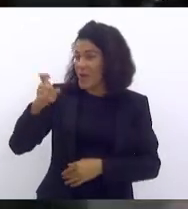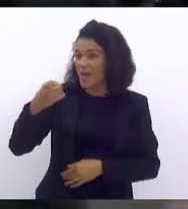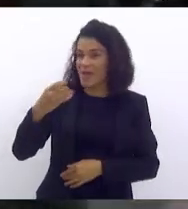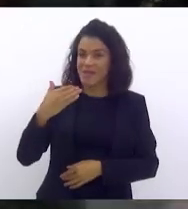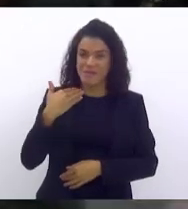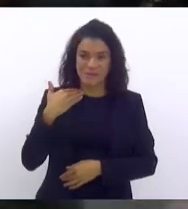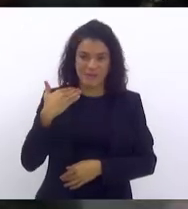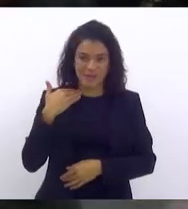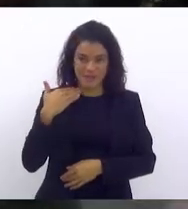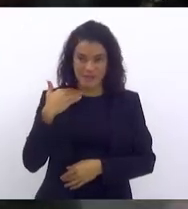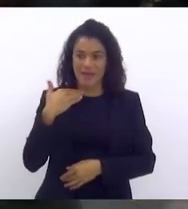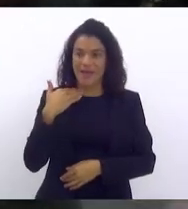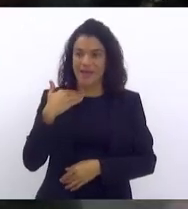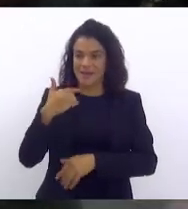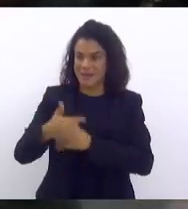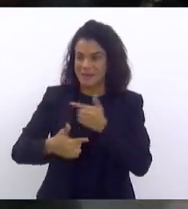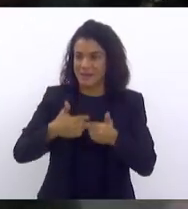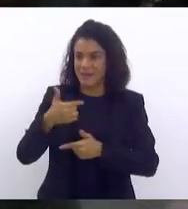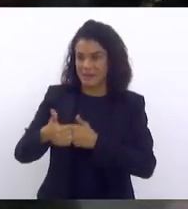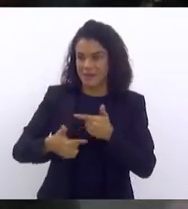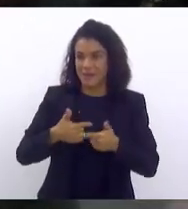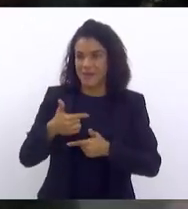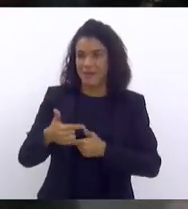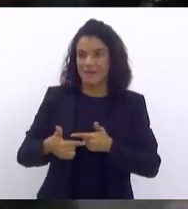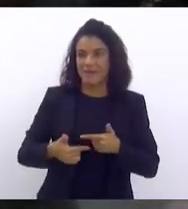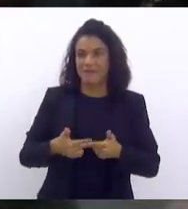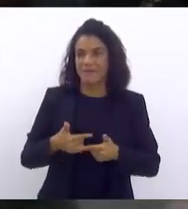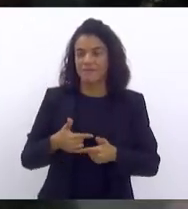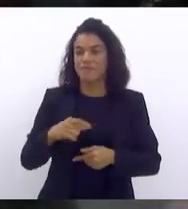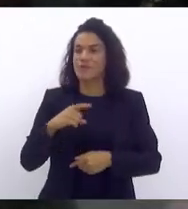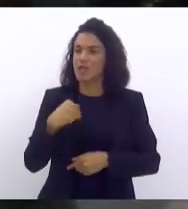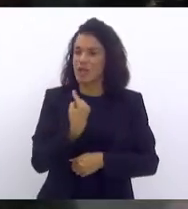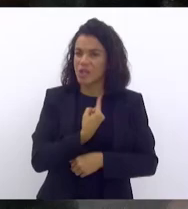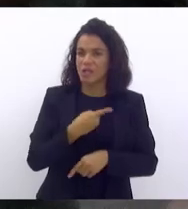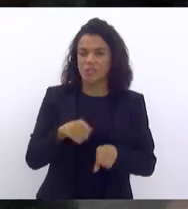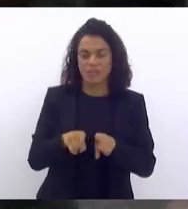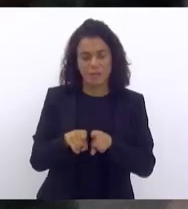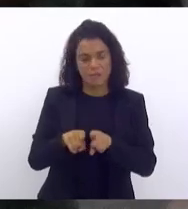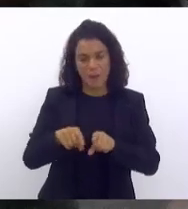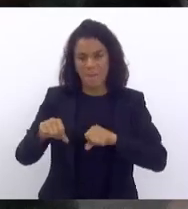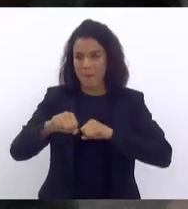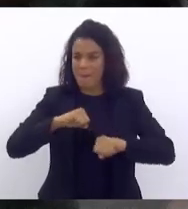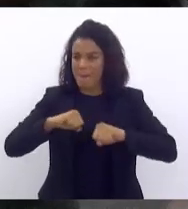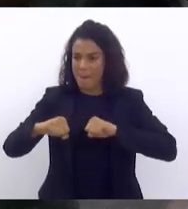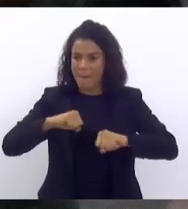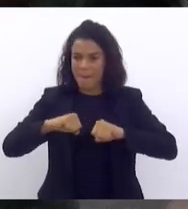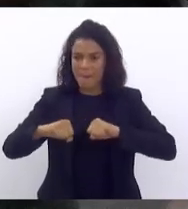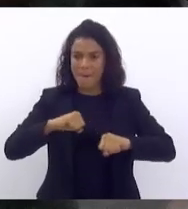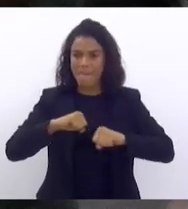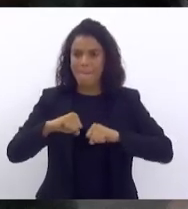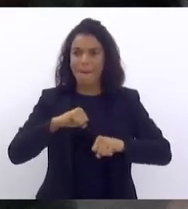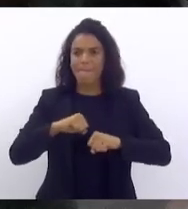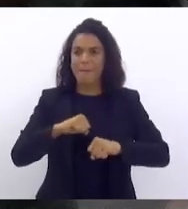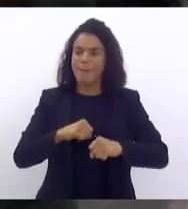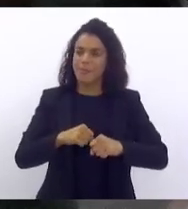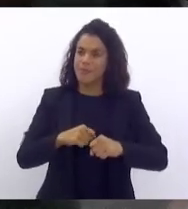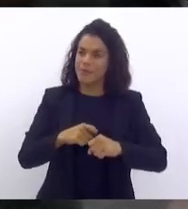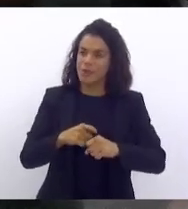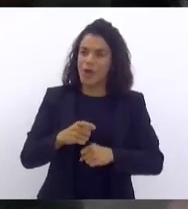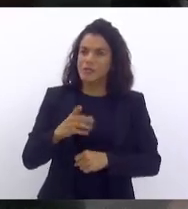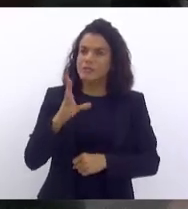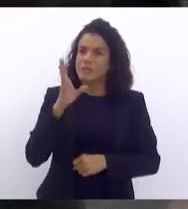de trabalhar no, no gabinete do Carlos Mink, e nós também reivindicamos uma gratificação, e nós